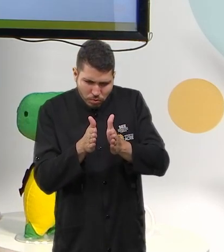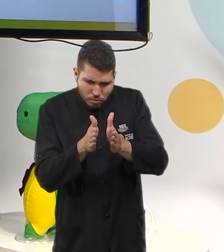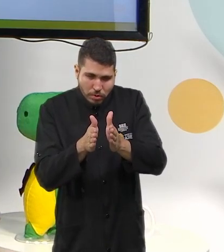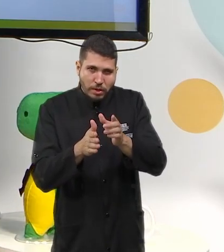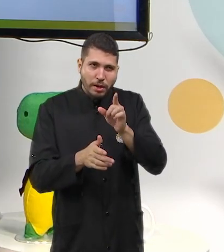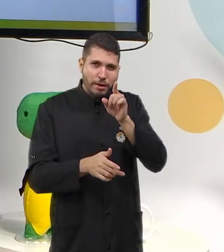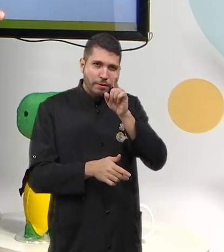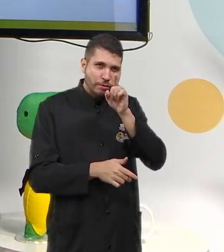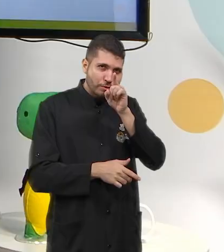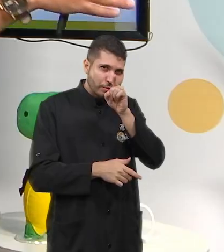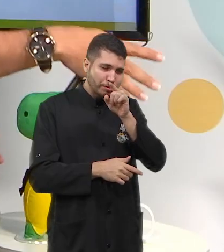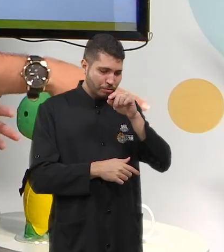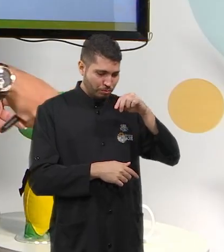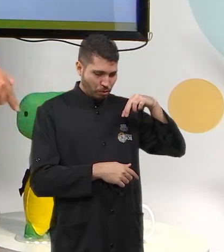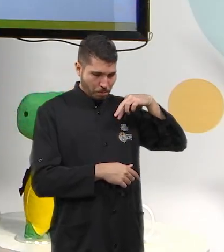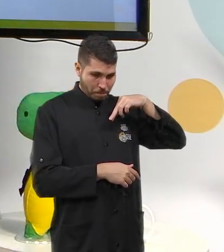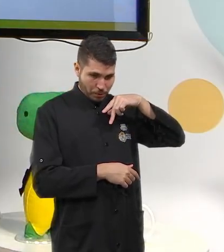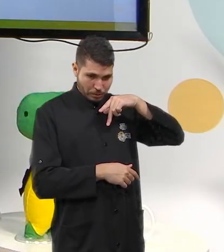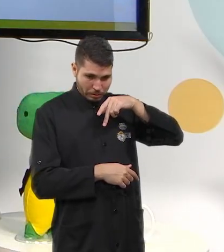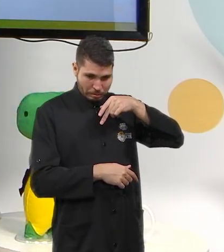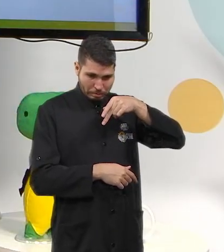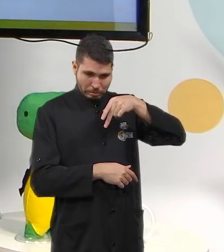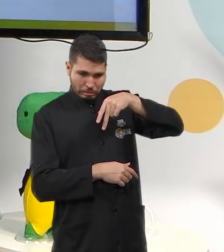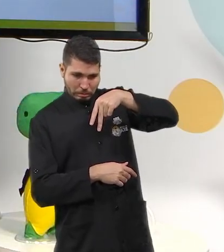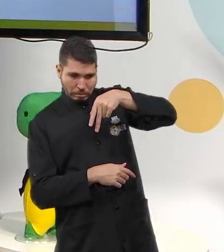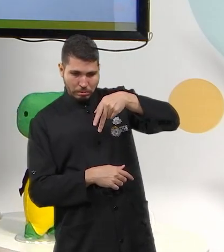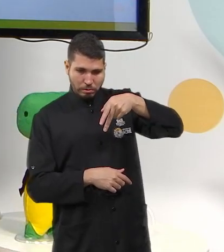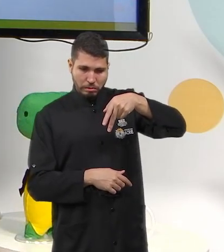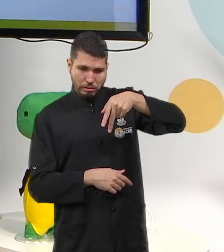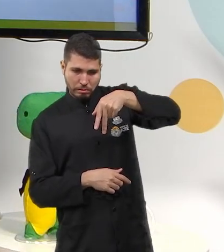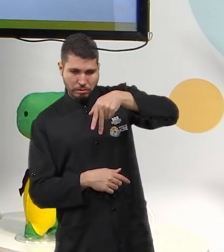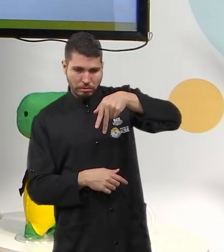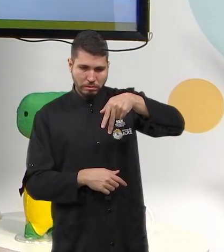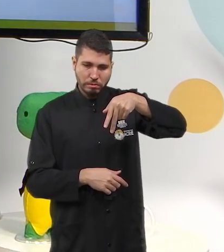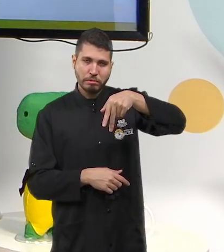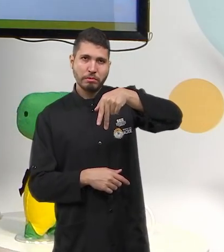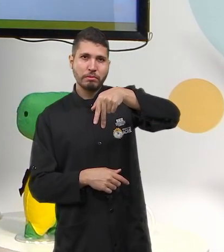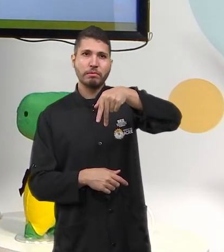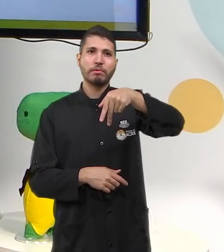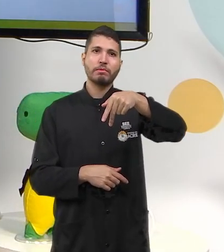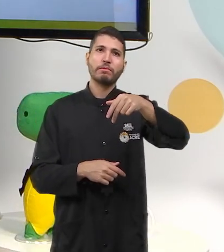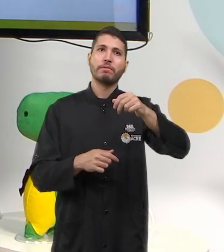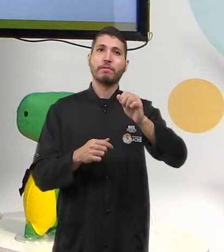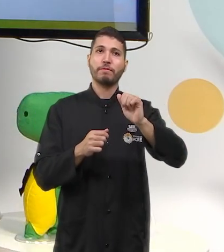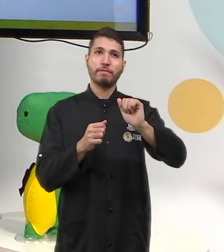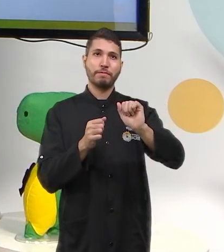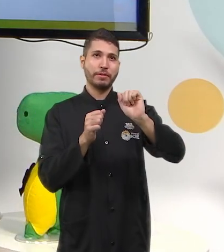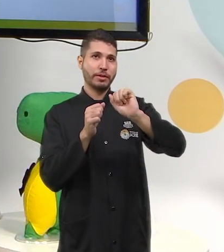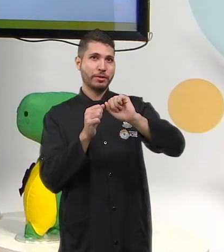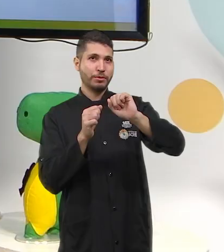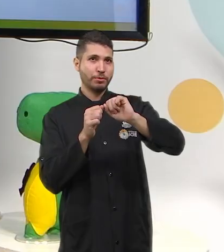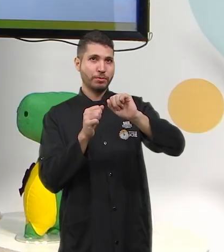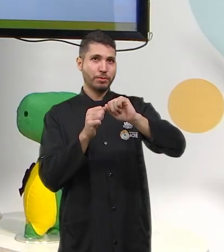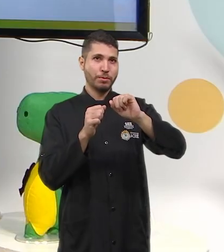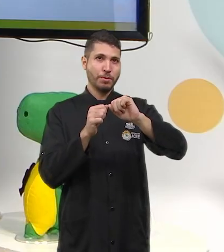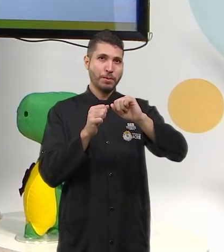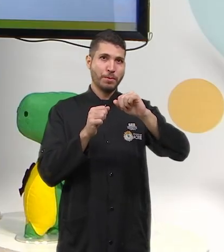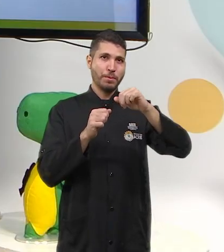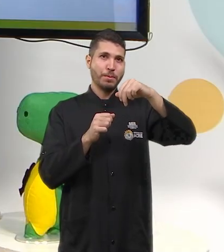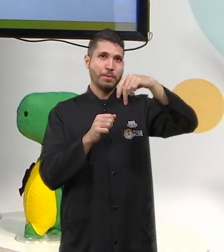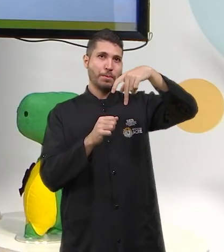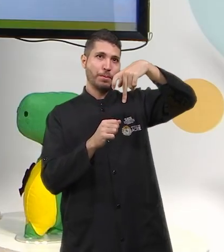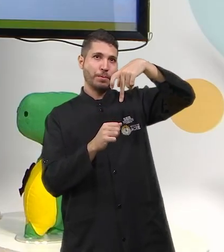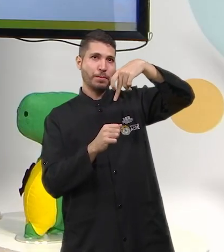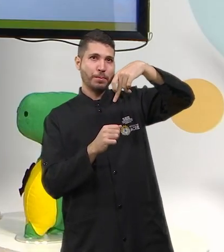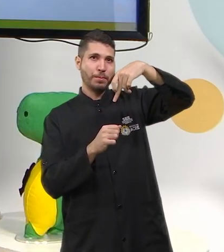vai, caminha, tipo, oh meu Deus do céu, não tomei tonto. Ah, faz um 4, você vai, faz o 4 com a perna. Então,